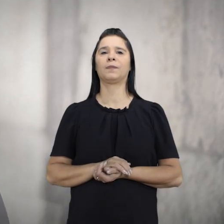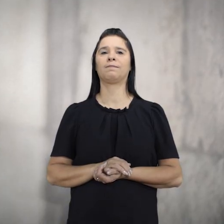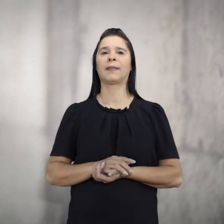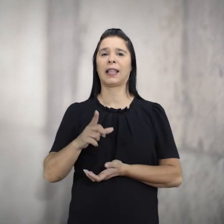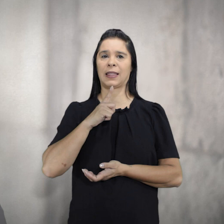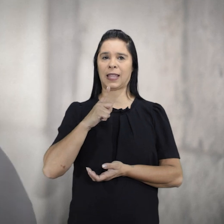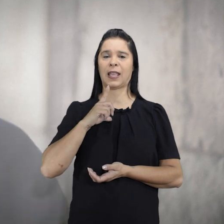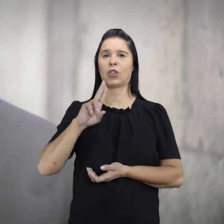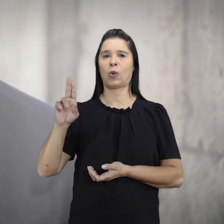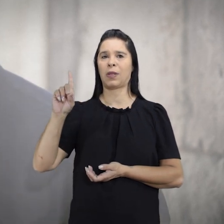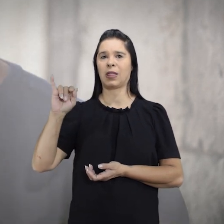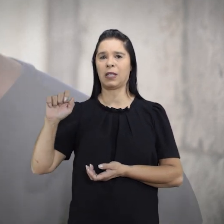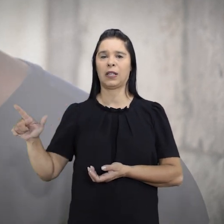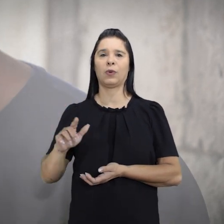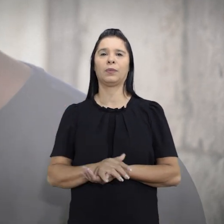Ele chama Daniel.